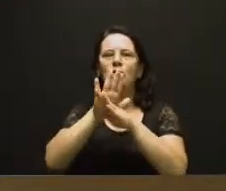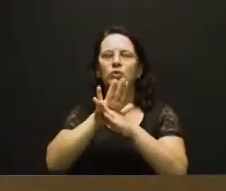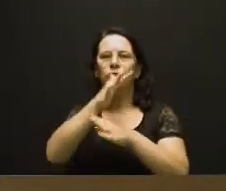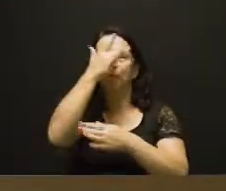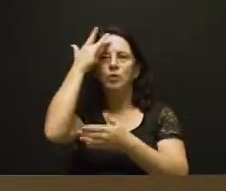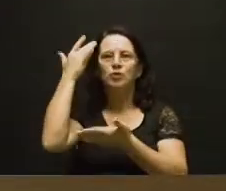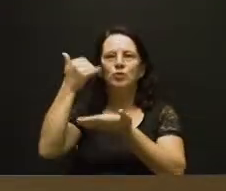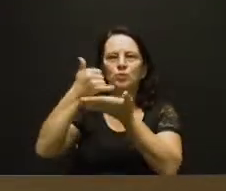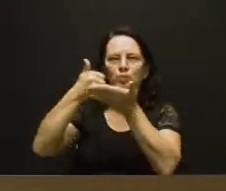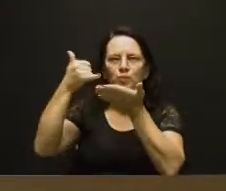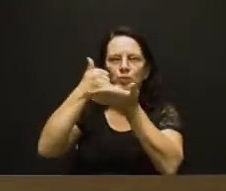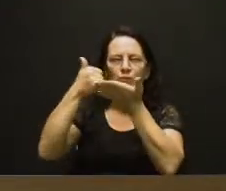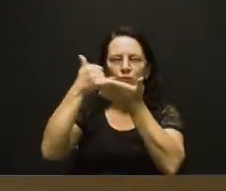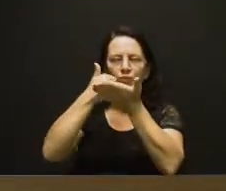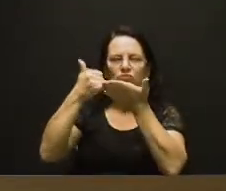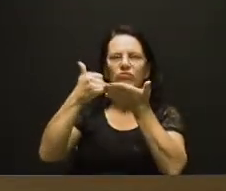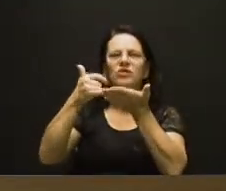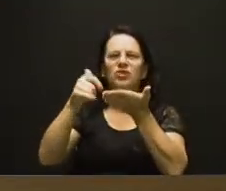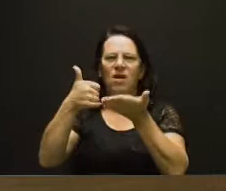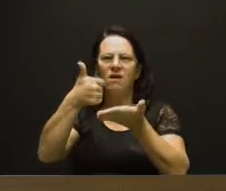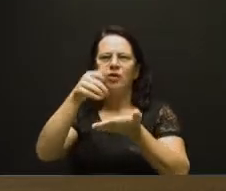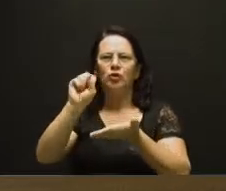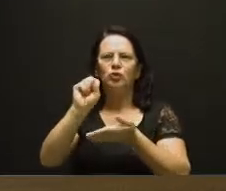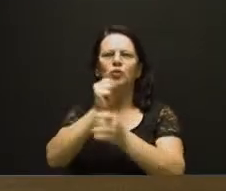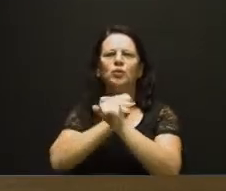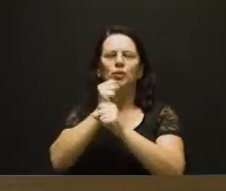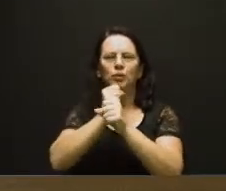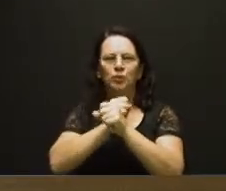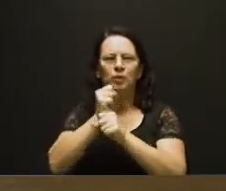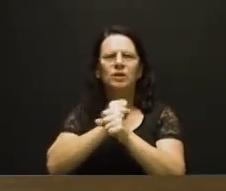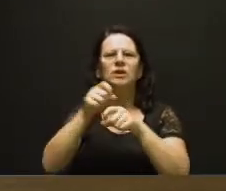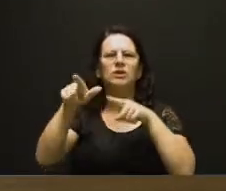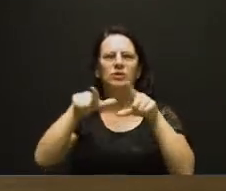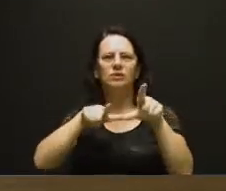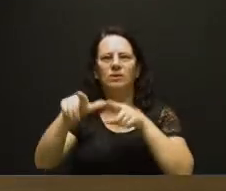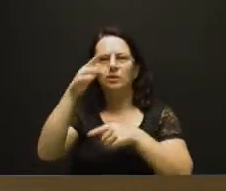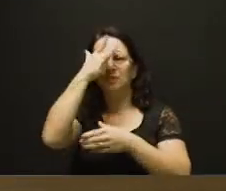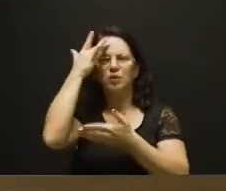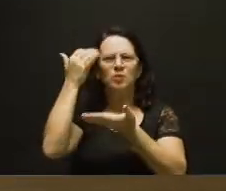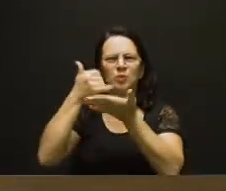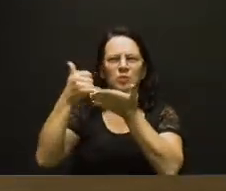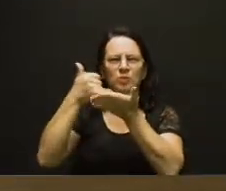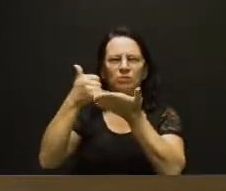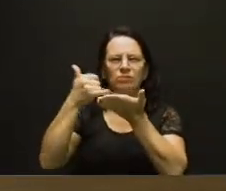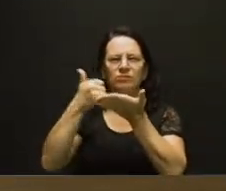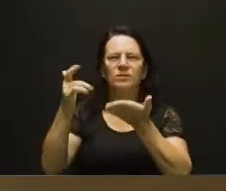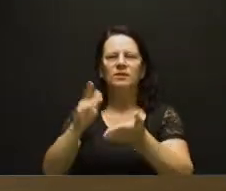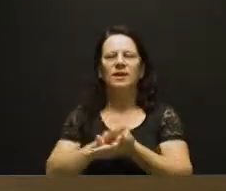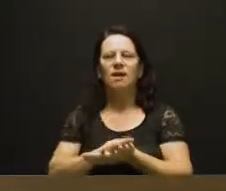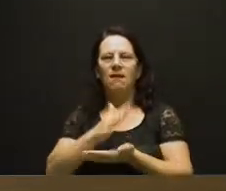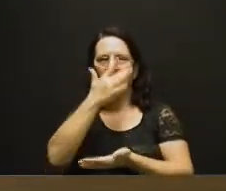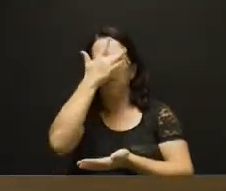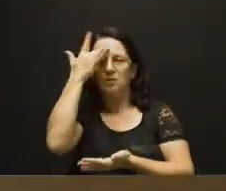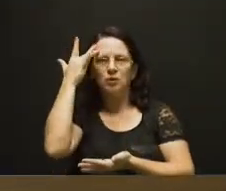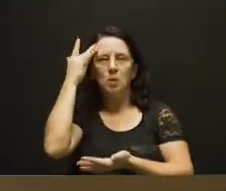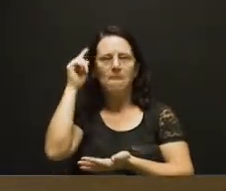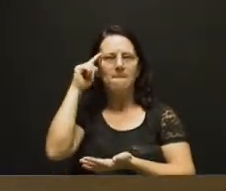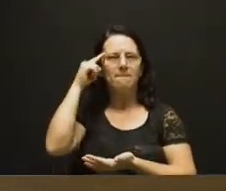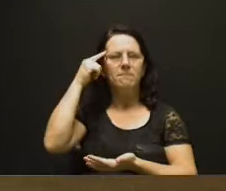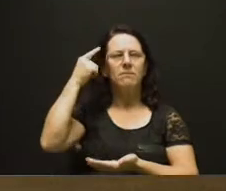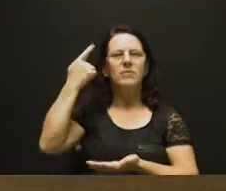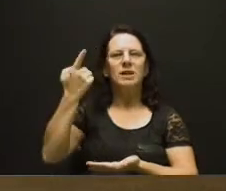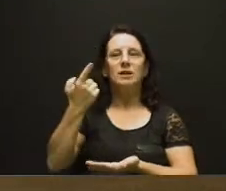anos e eu vejo assim não há comparação e 15 de luxo que as pessoas acham que